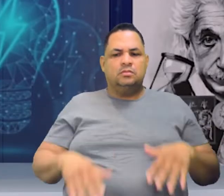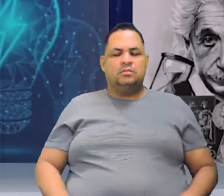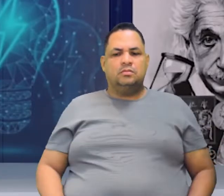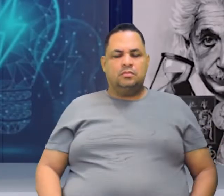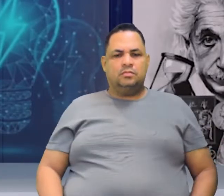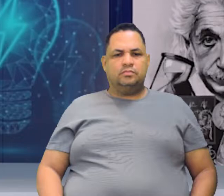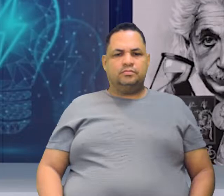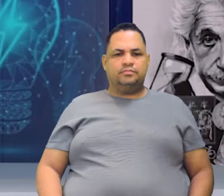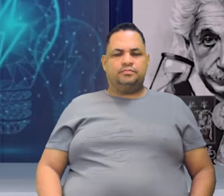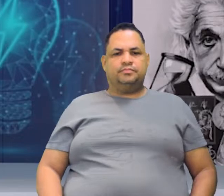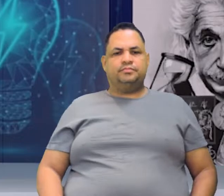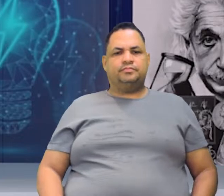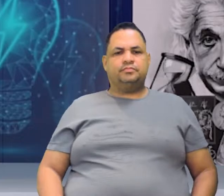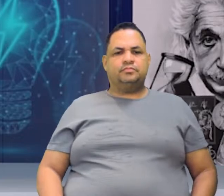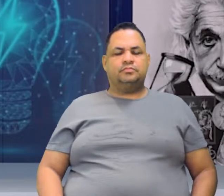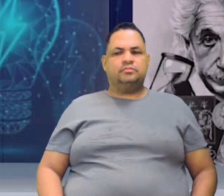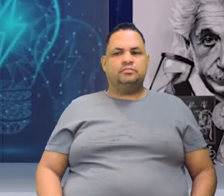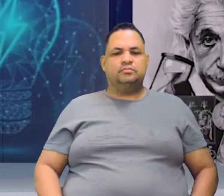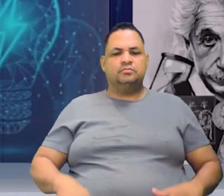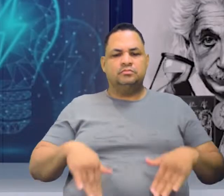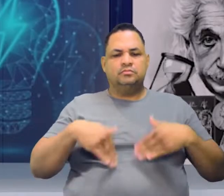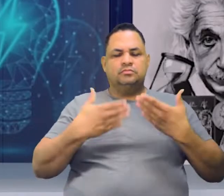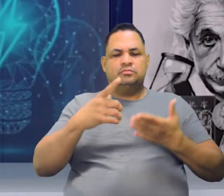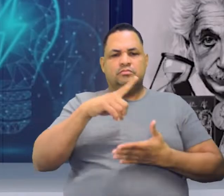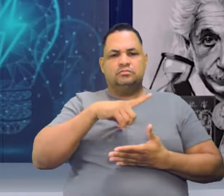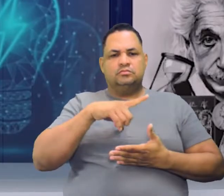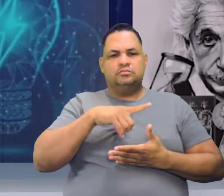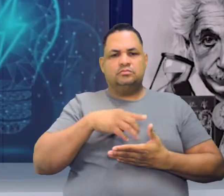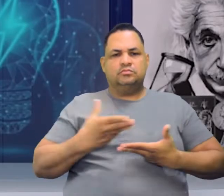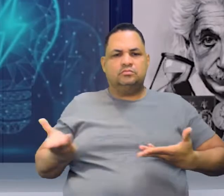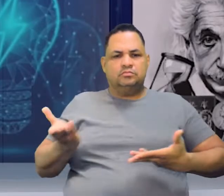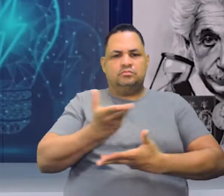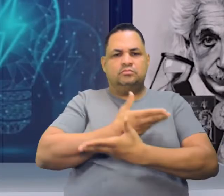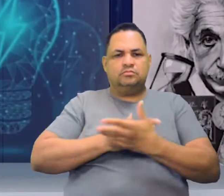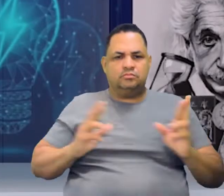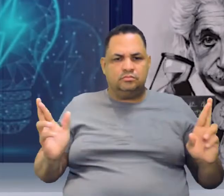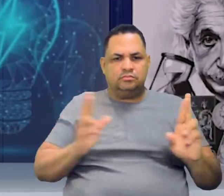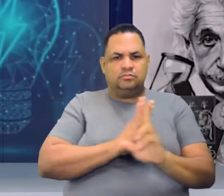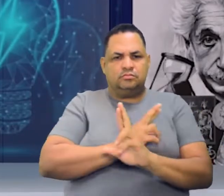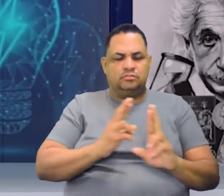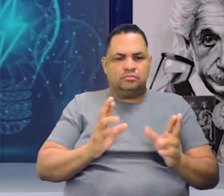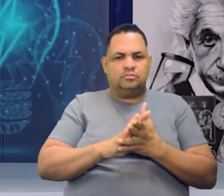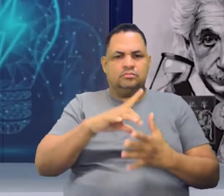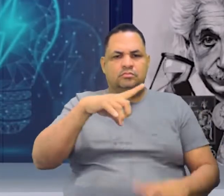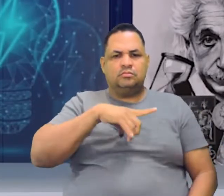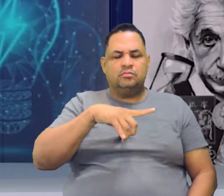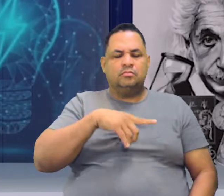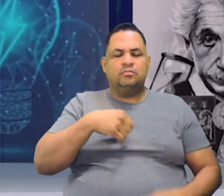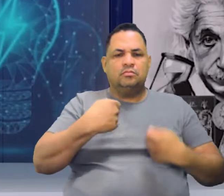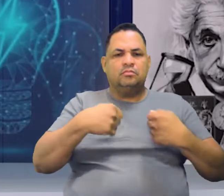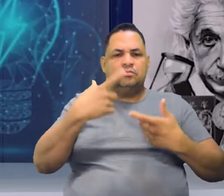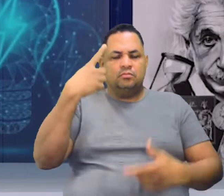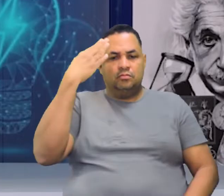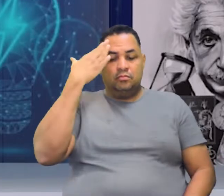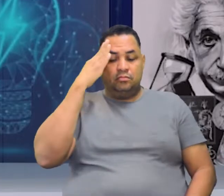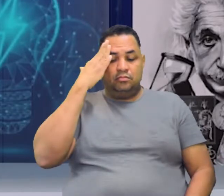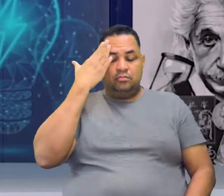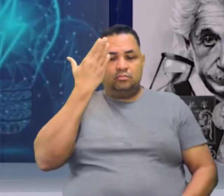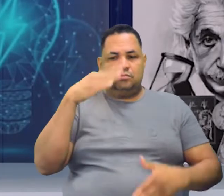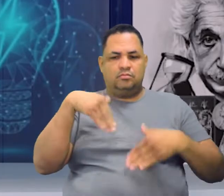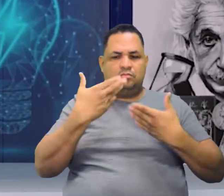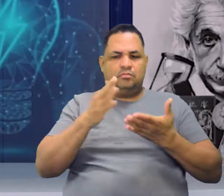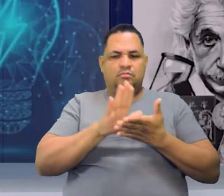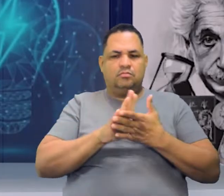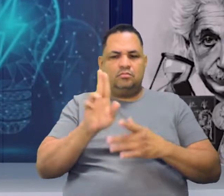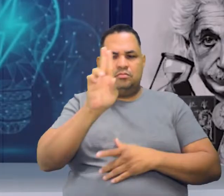certo? Bom, quando a gente tem essas interações, pessoal, que são forças, a gente tem que entender o seguinte: quando você aplica